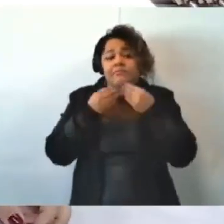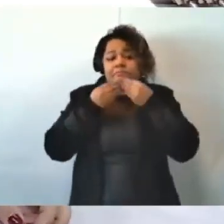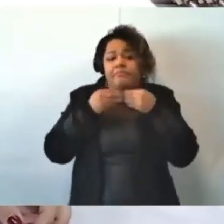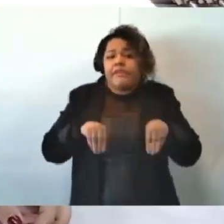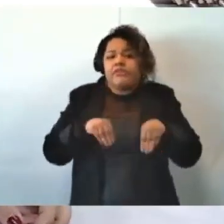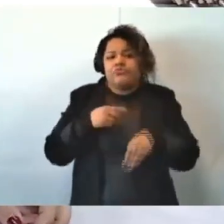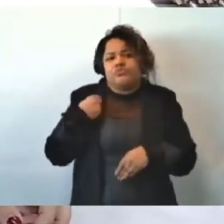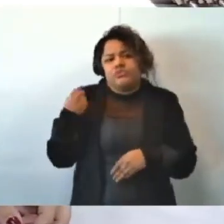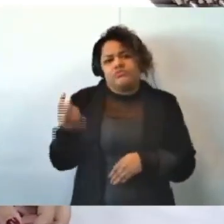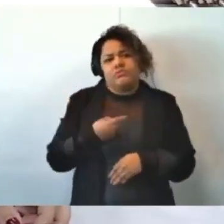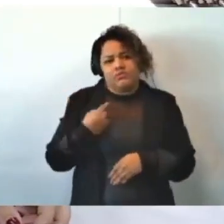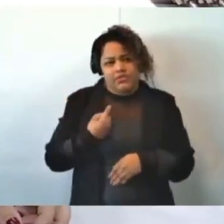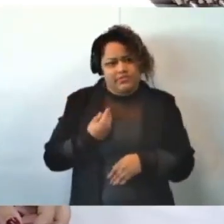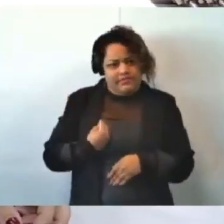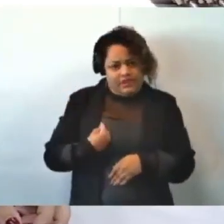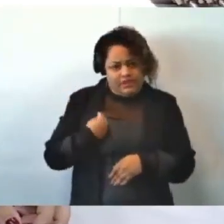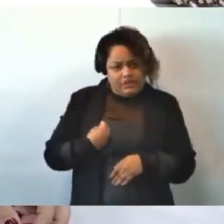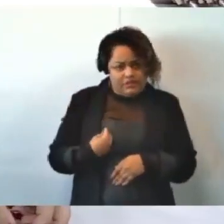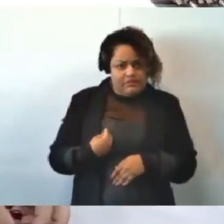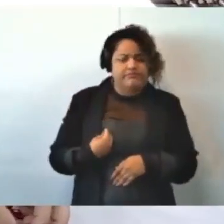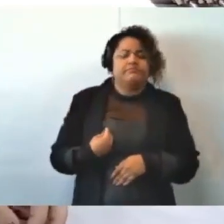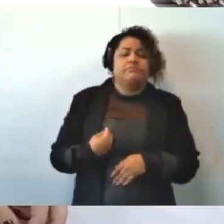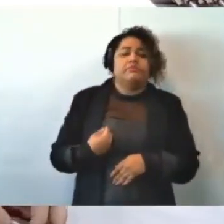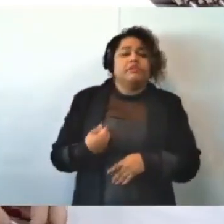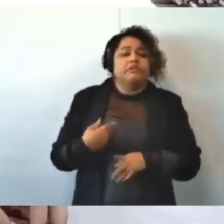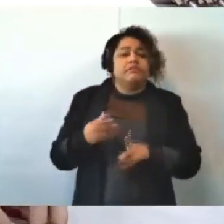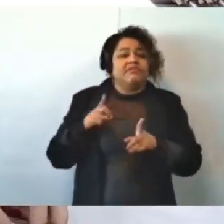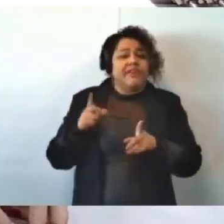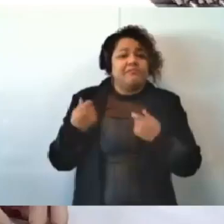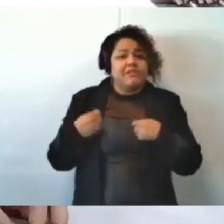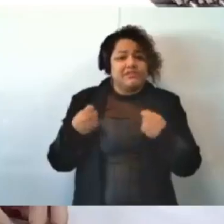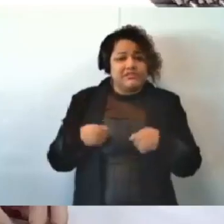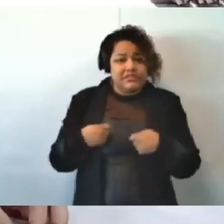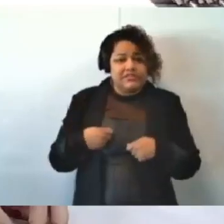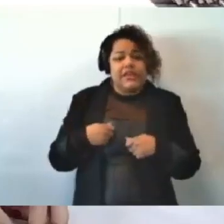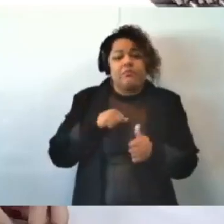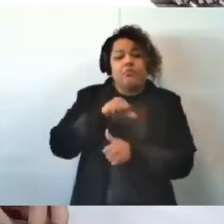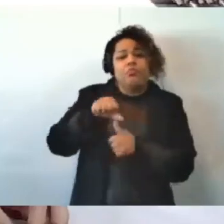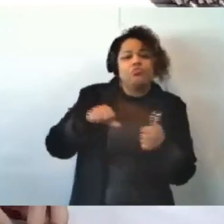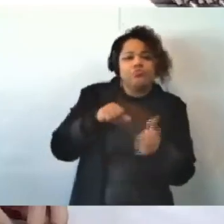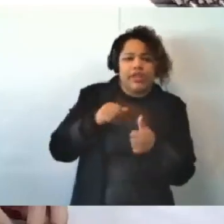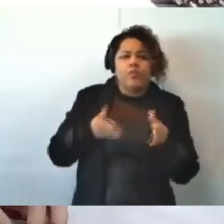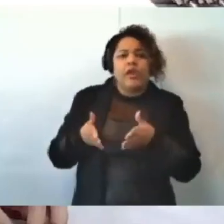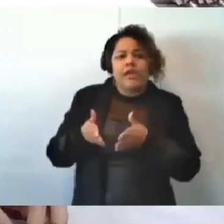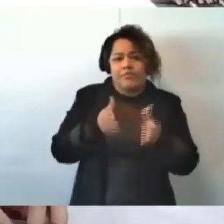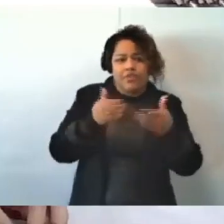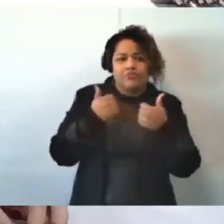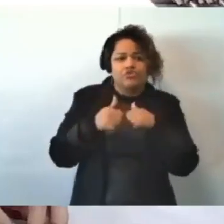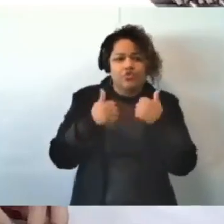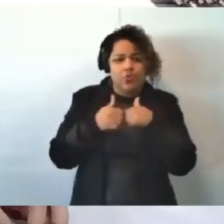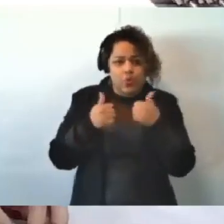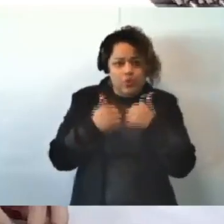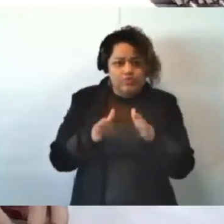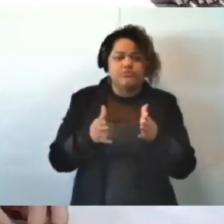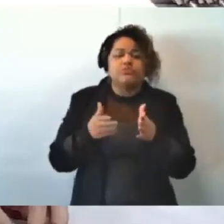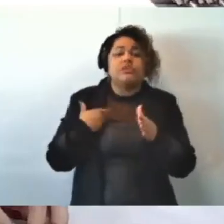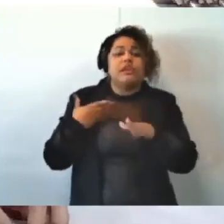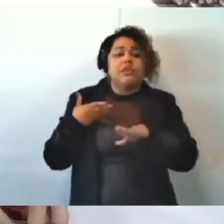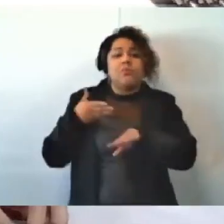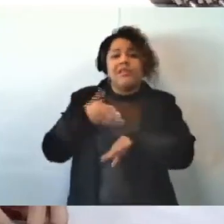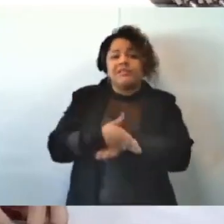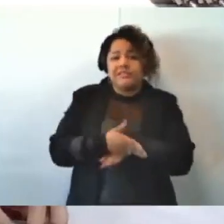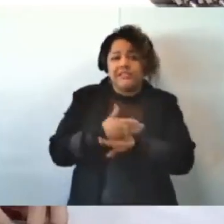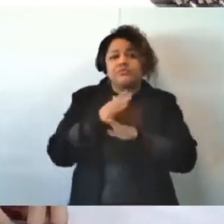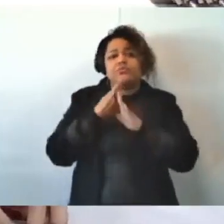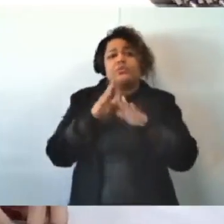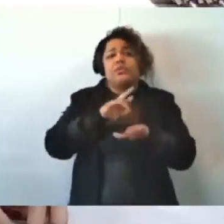trânsito, nos desvios dos ônibus, no acesso essencial para as várias instituições de ensino e também na preservação